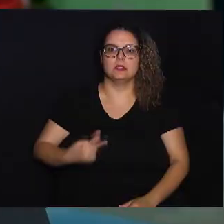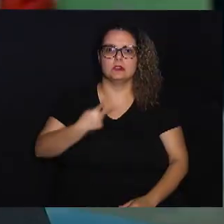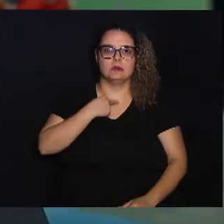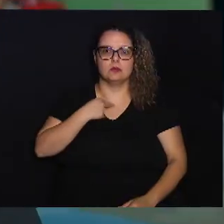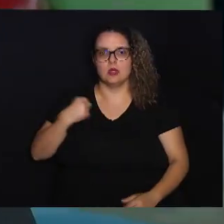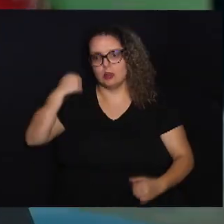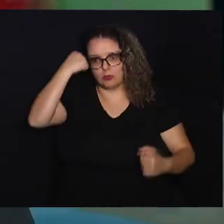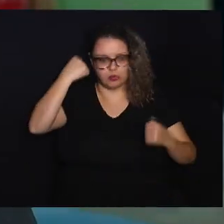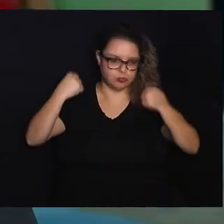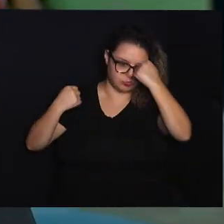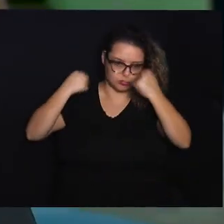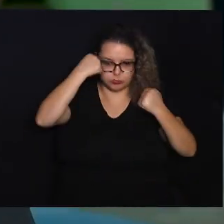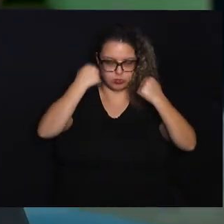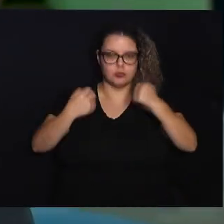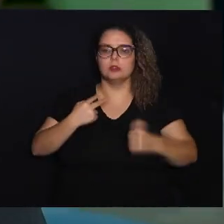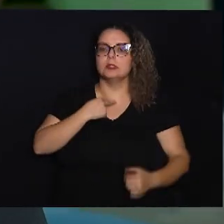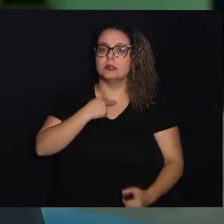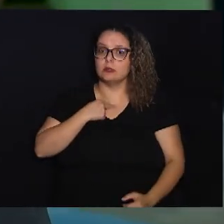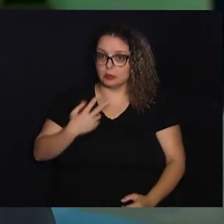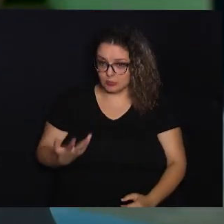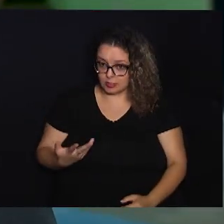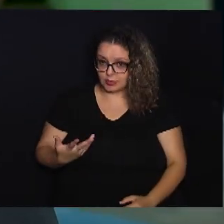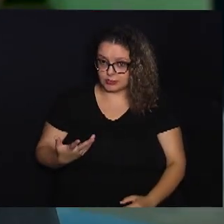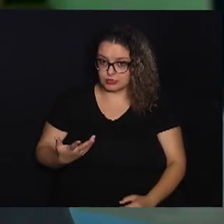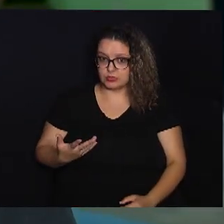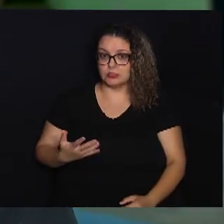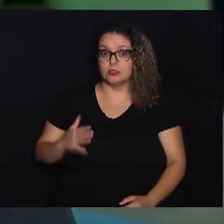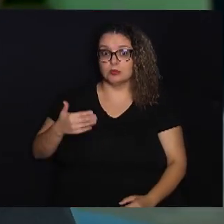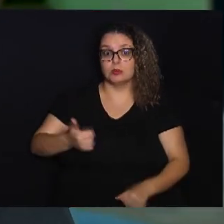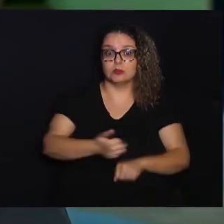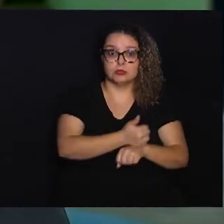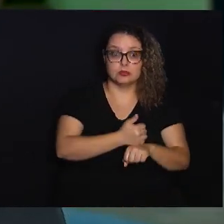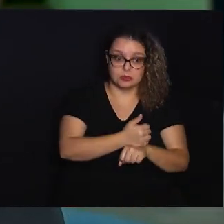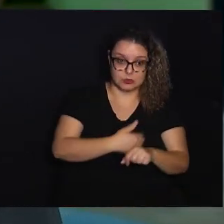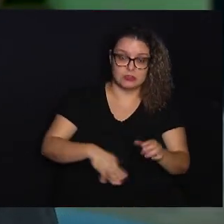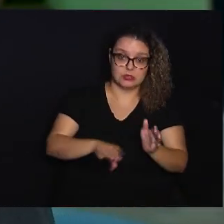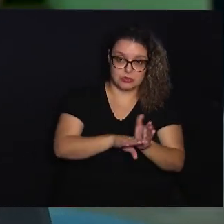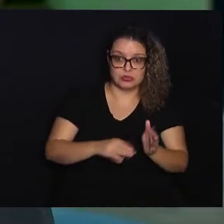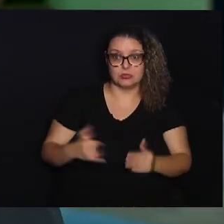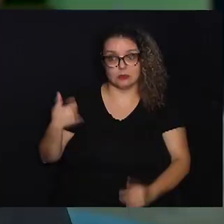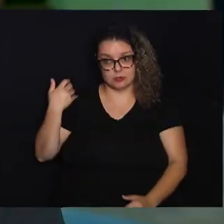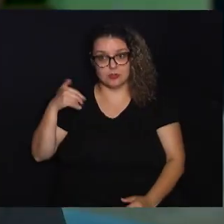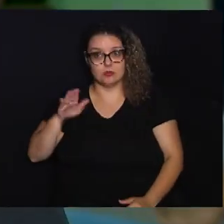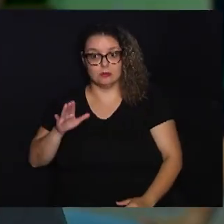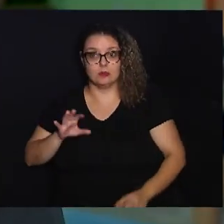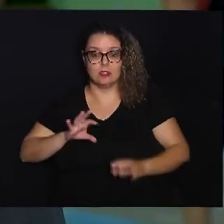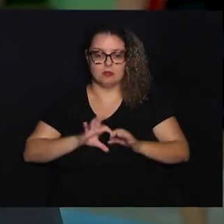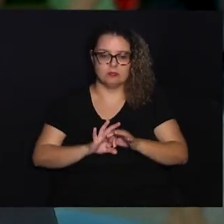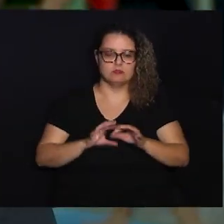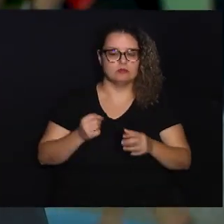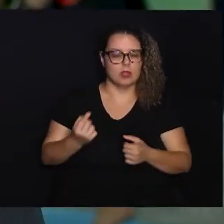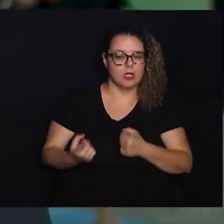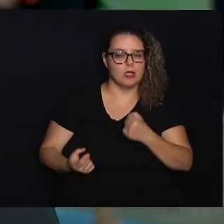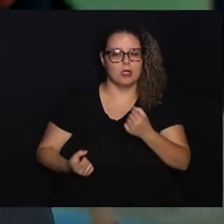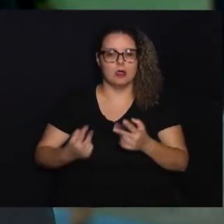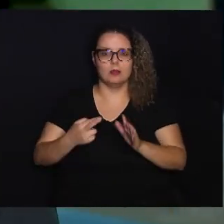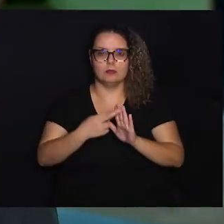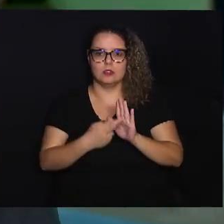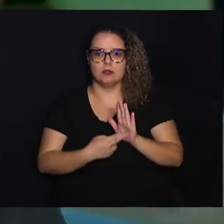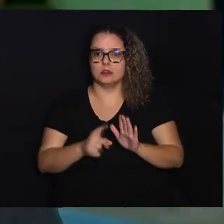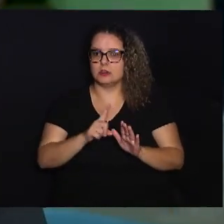sequência de golpe na cabeça. Então, você vai assim, conforme o atleta ele vai chegando mais à fase adulta, vai se